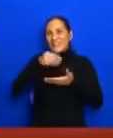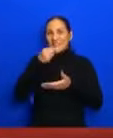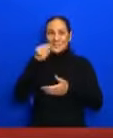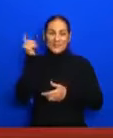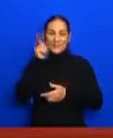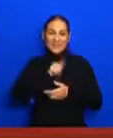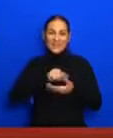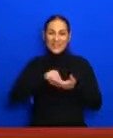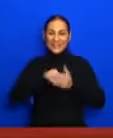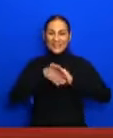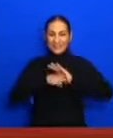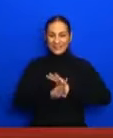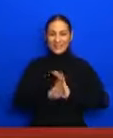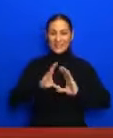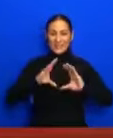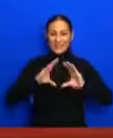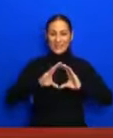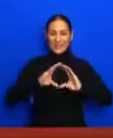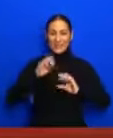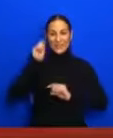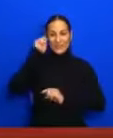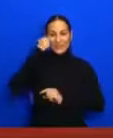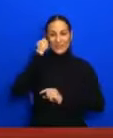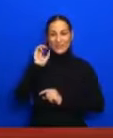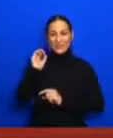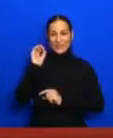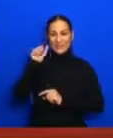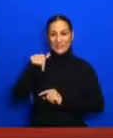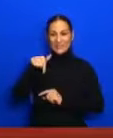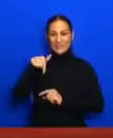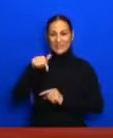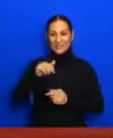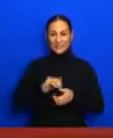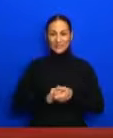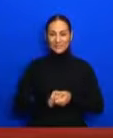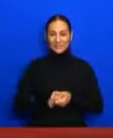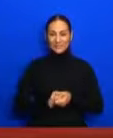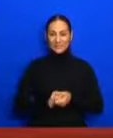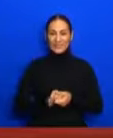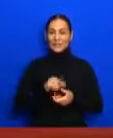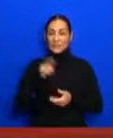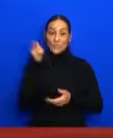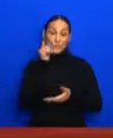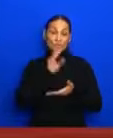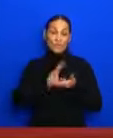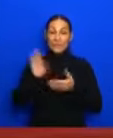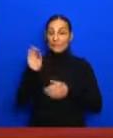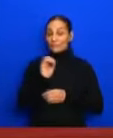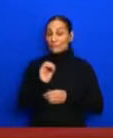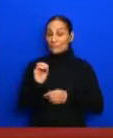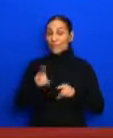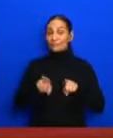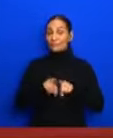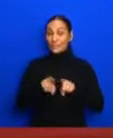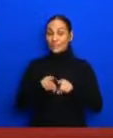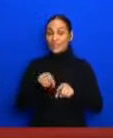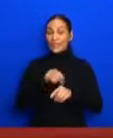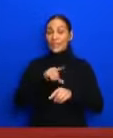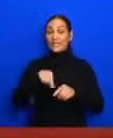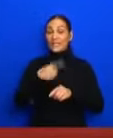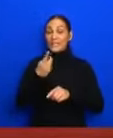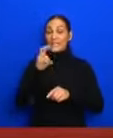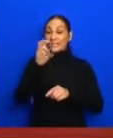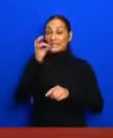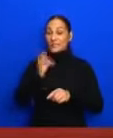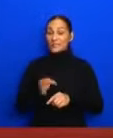chances de ganhar na Lotomania. Bola preta 07, preta 07. Você ganha prêmio com 0 acerto, ganha também a partir de